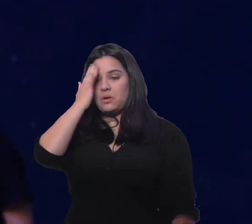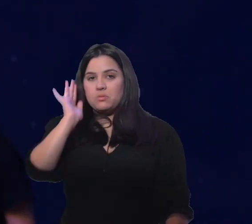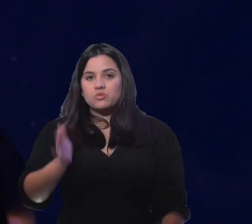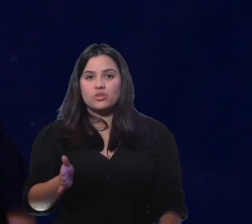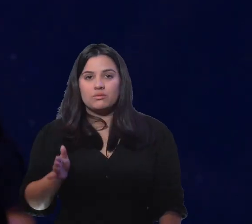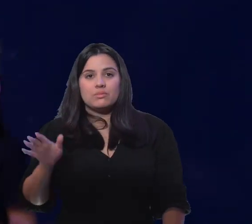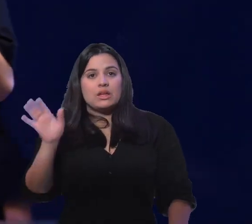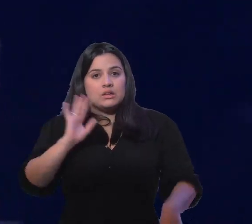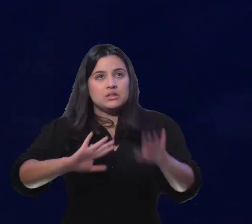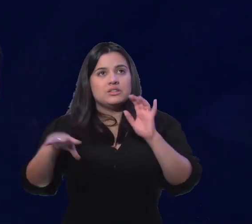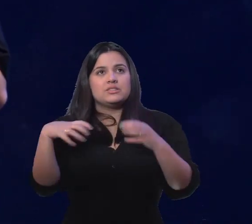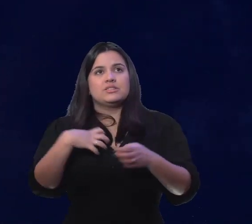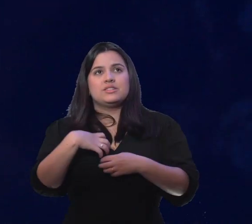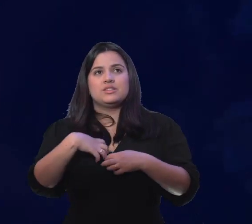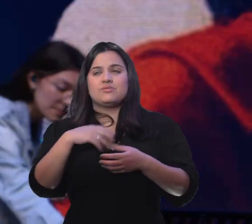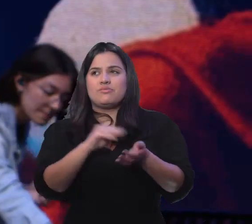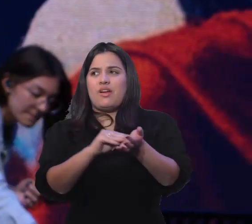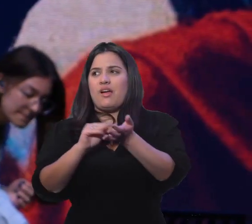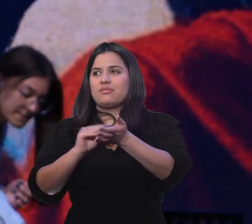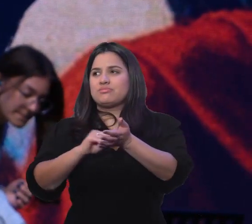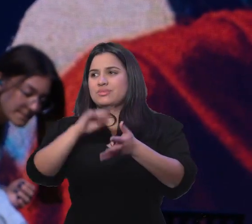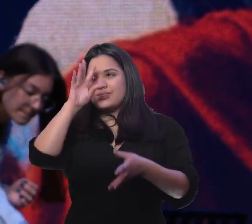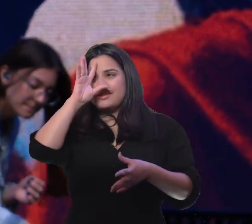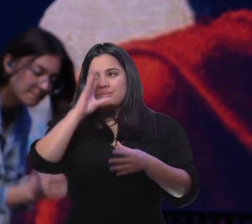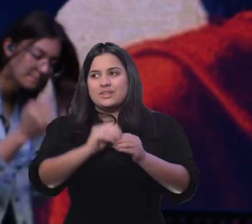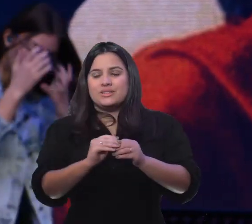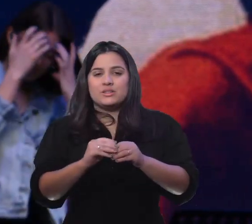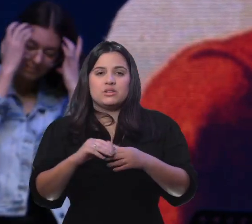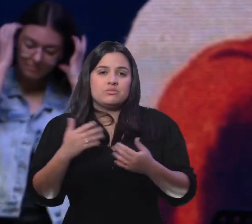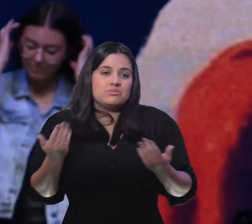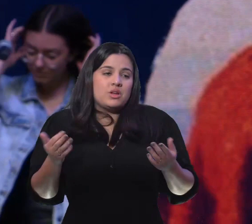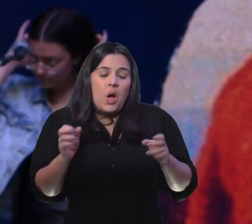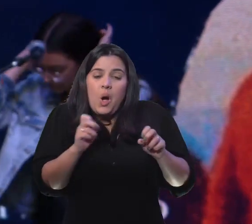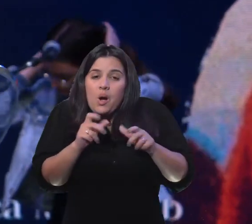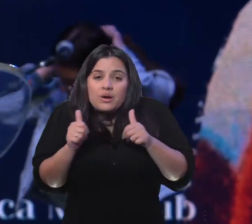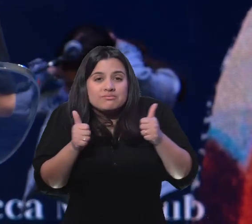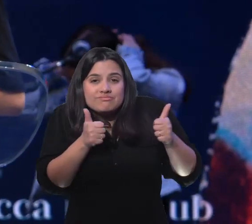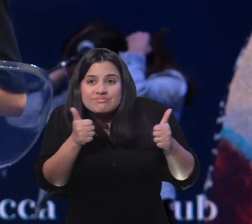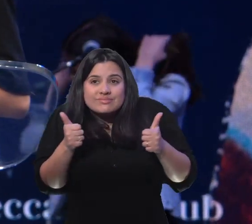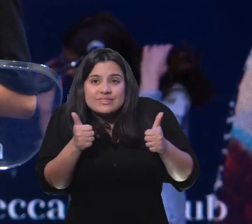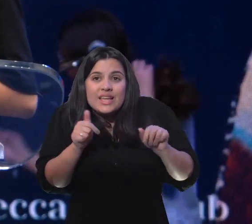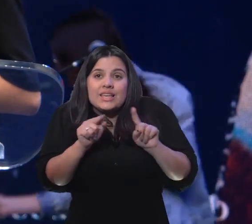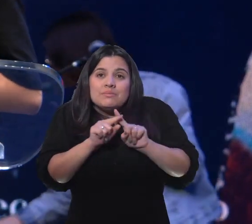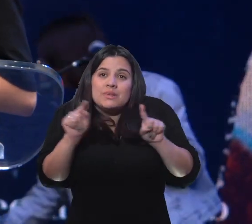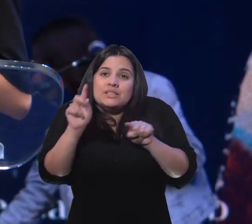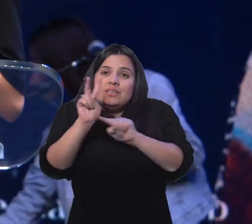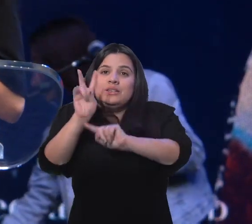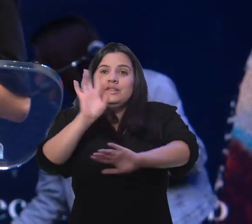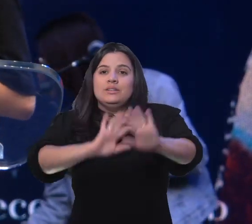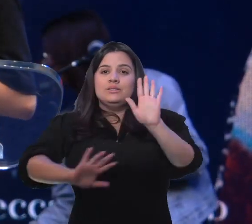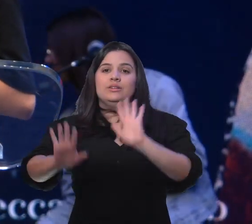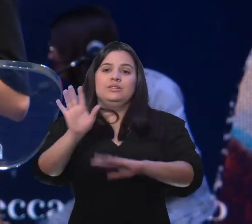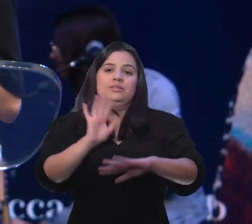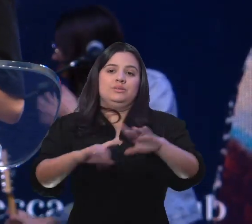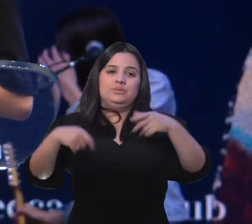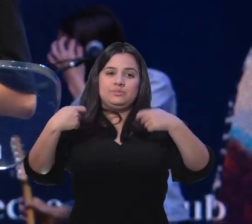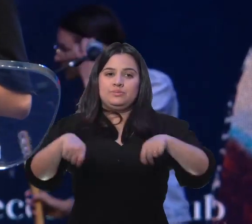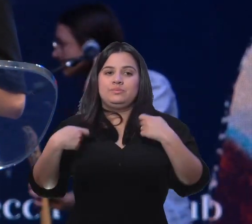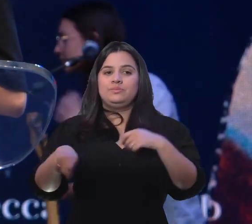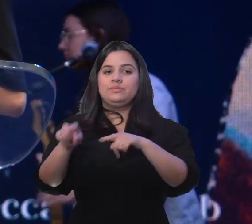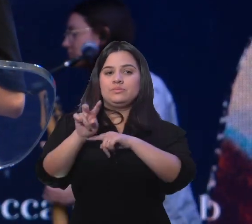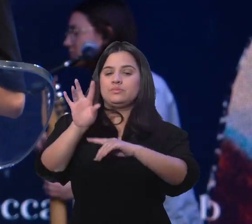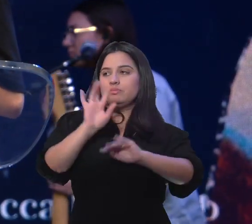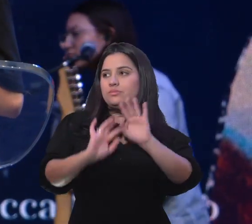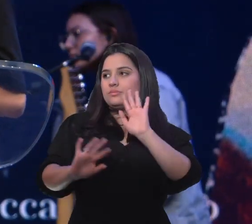gente se sente mesmo incompreendido na adolescência e está tudo bem, faz parte. Mas cuidado. Escute o